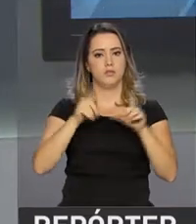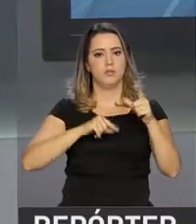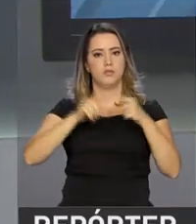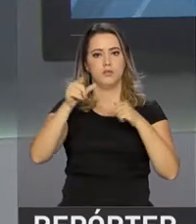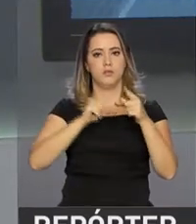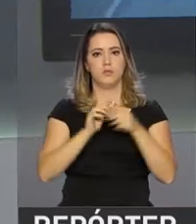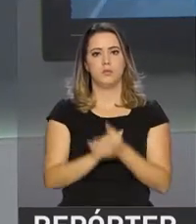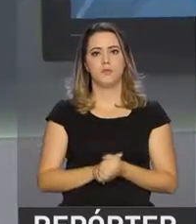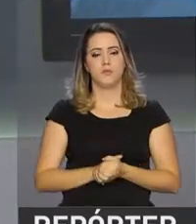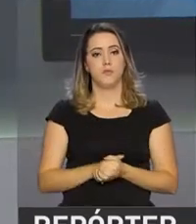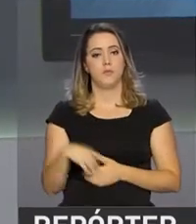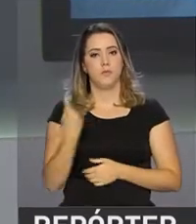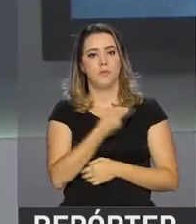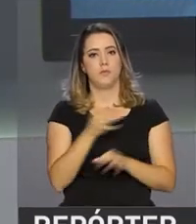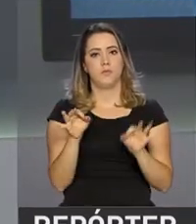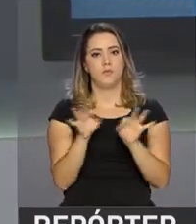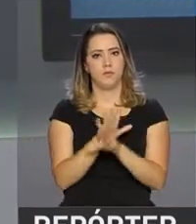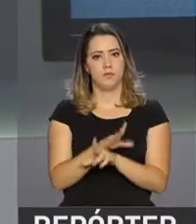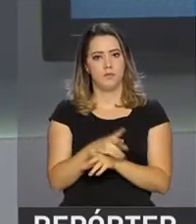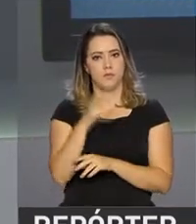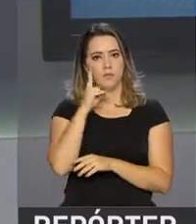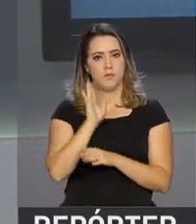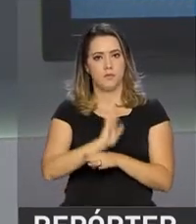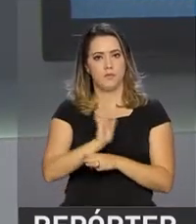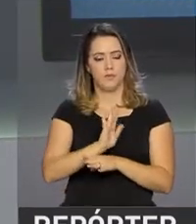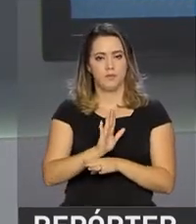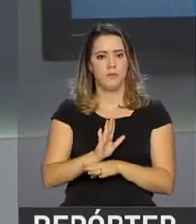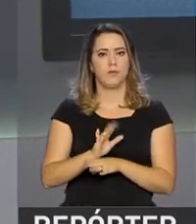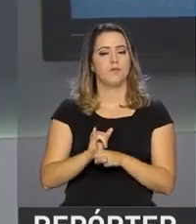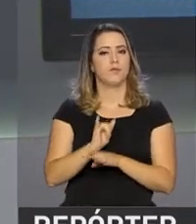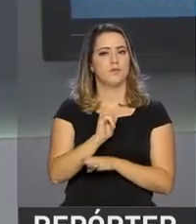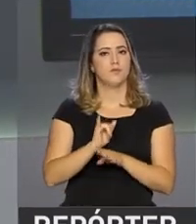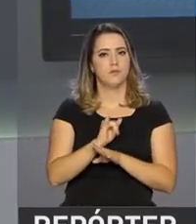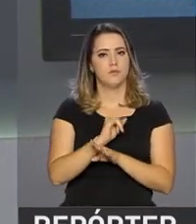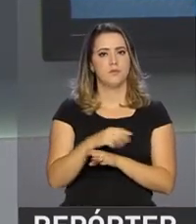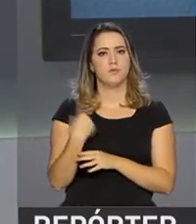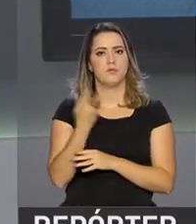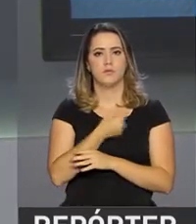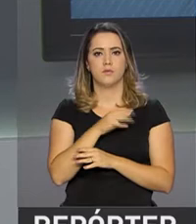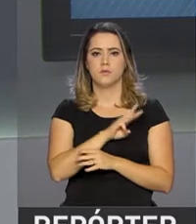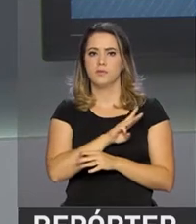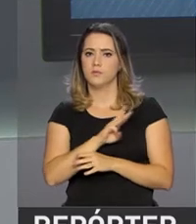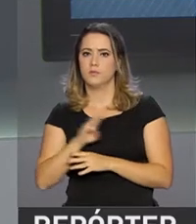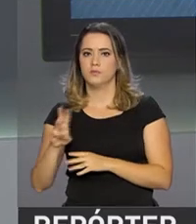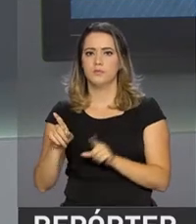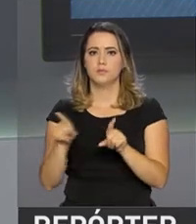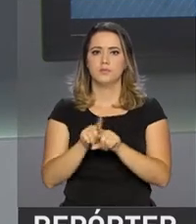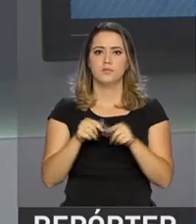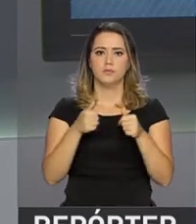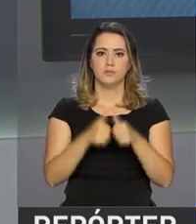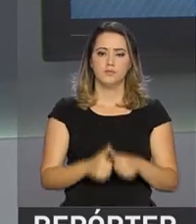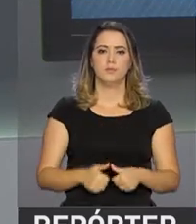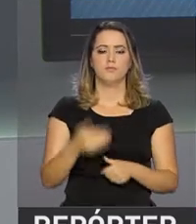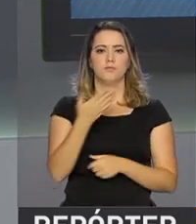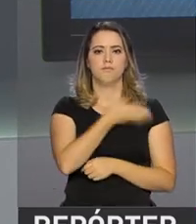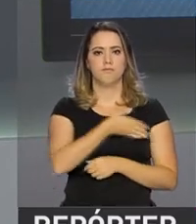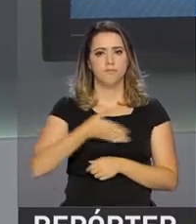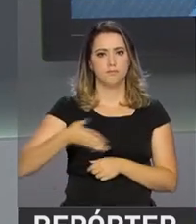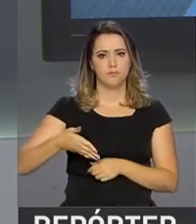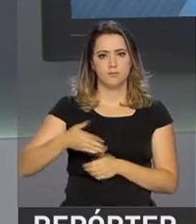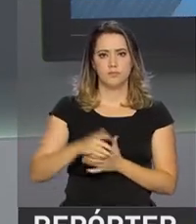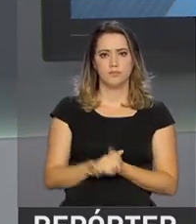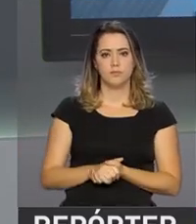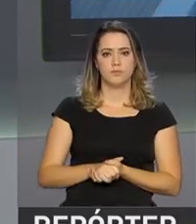né nós ficamos por aqui você pode rever as reportagens no youtube e toda a nossa programação também está na página da